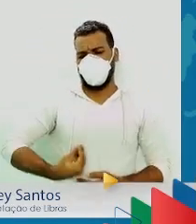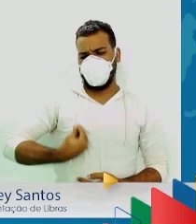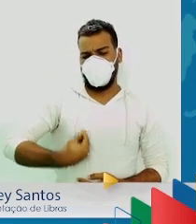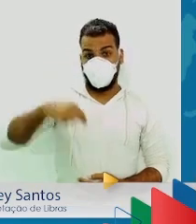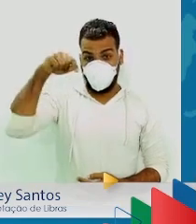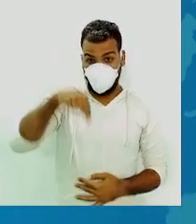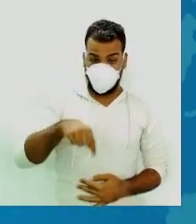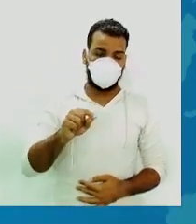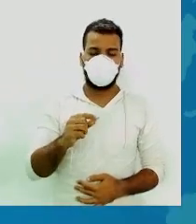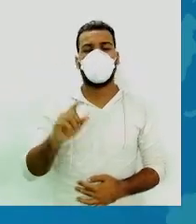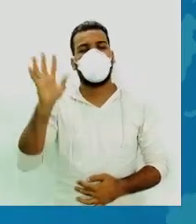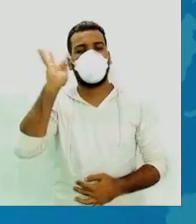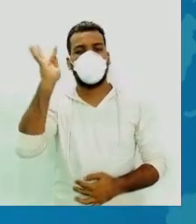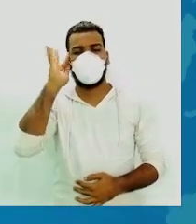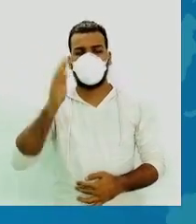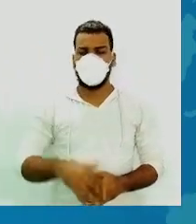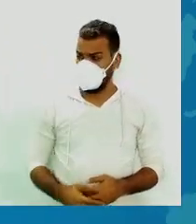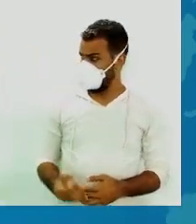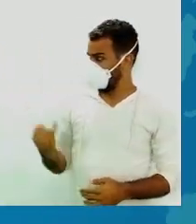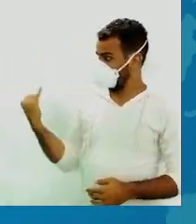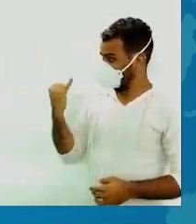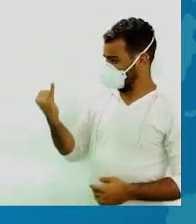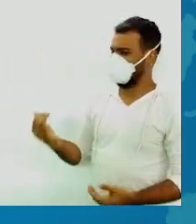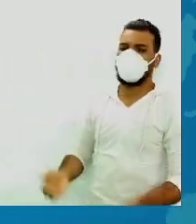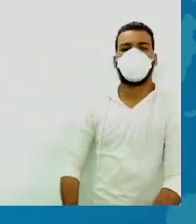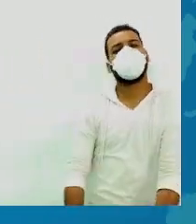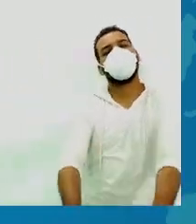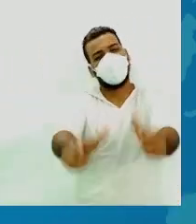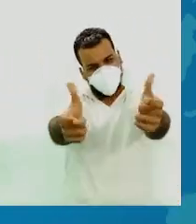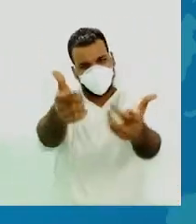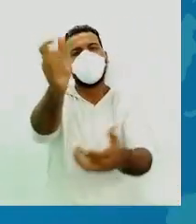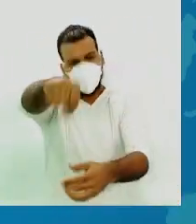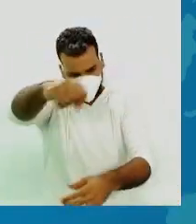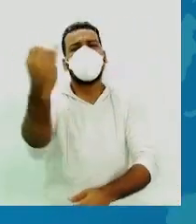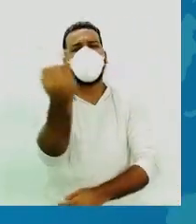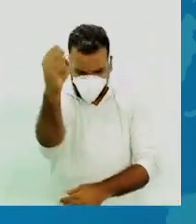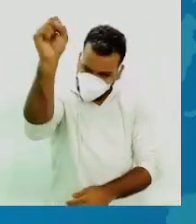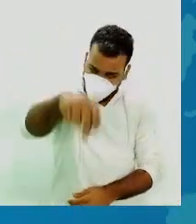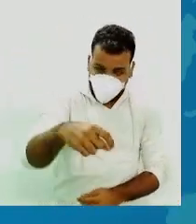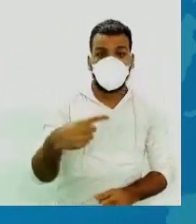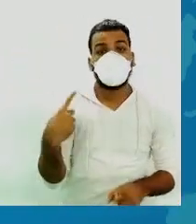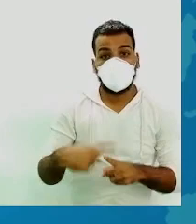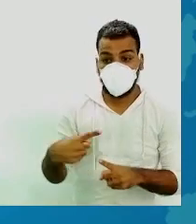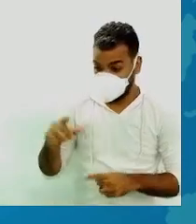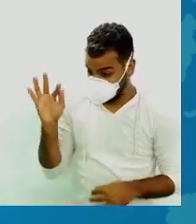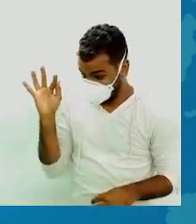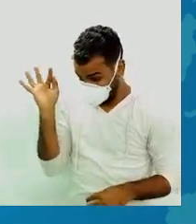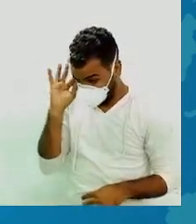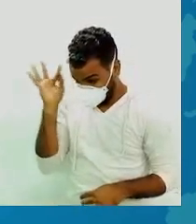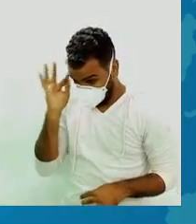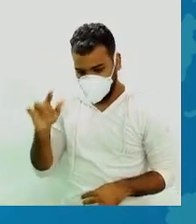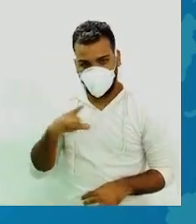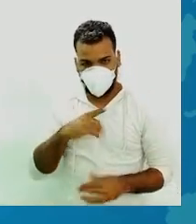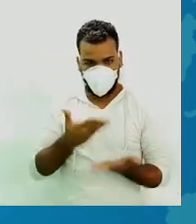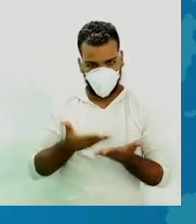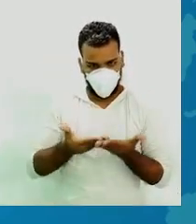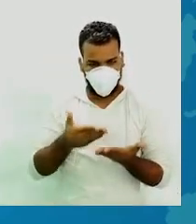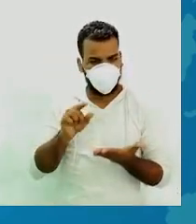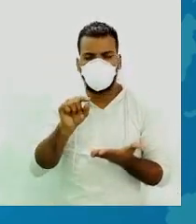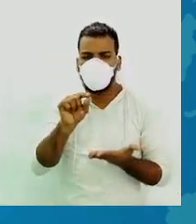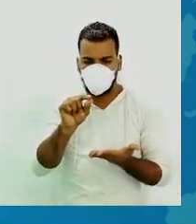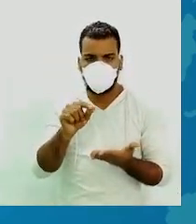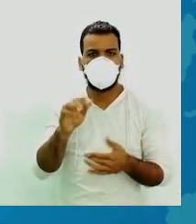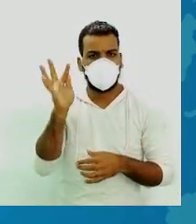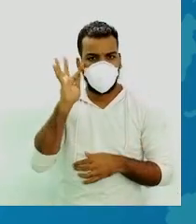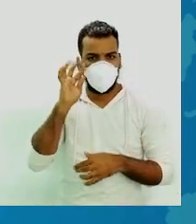a filosofia. Imprescindível, professor? Claro, porque a filosofia, vocês podem notar durante as nossas aulas que ela faz